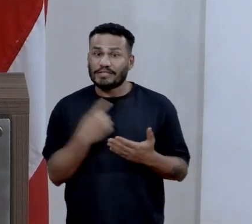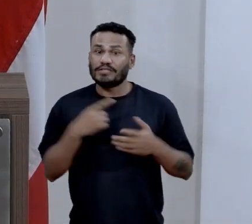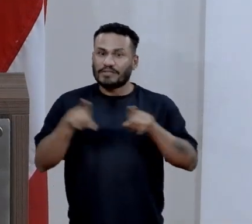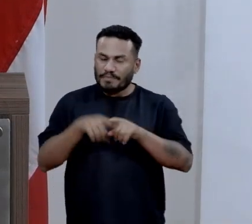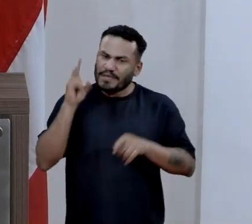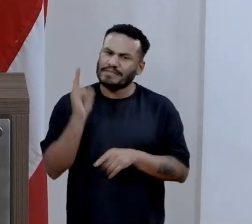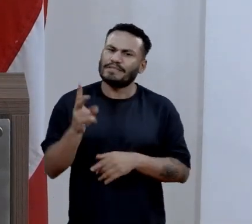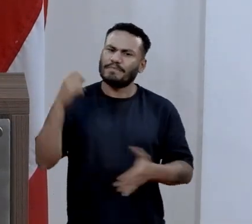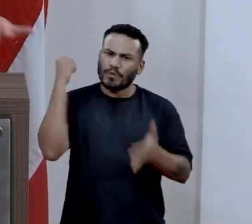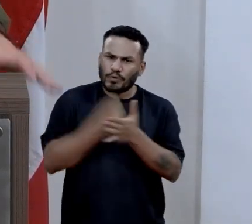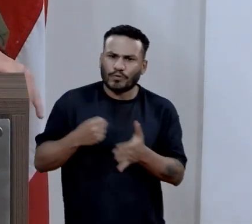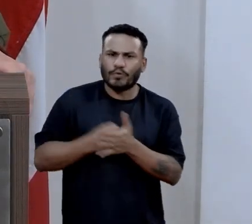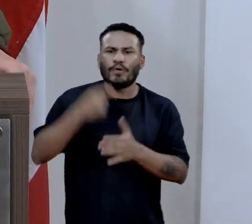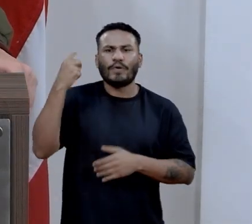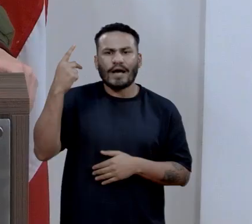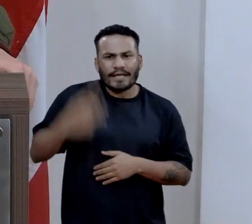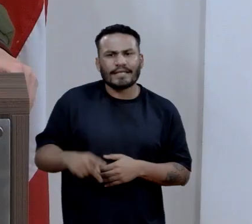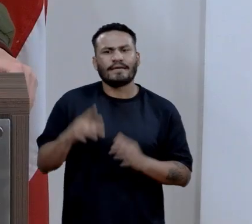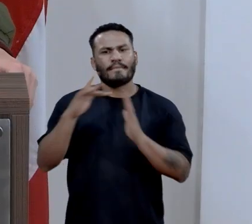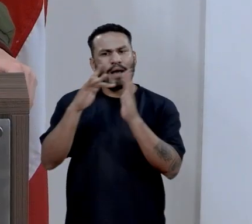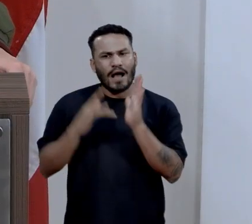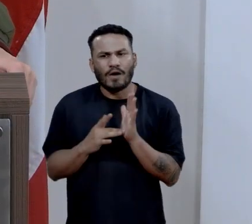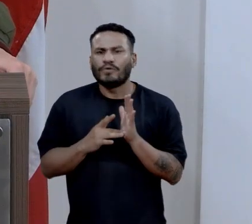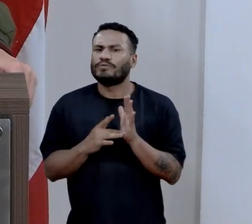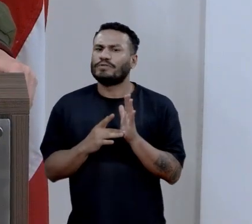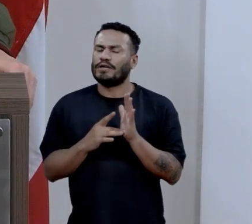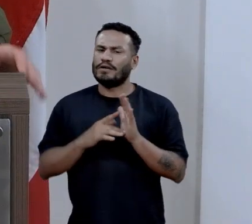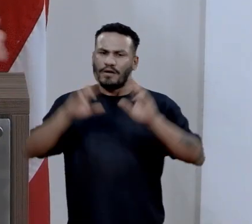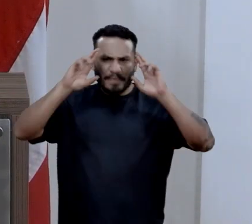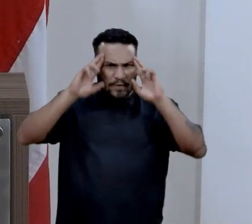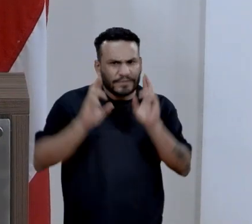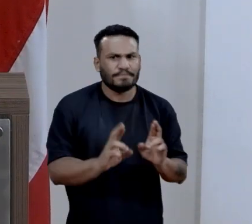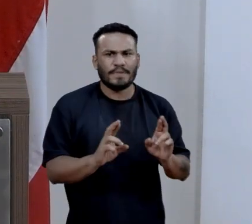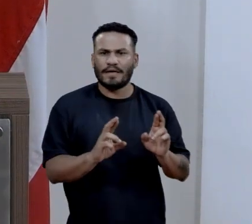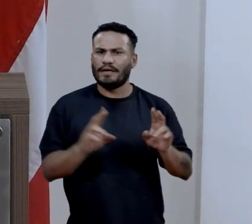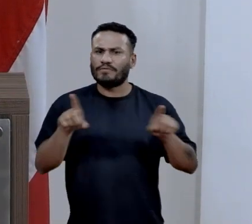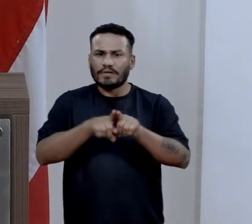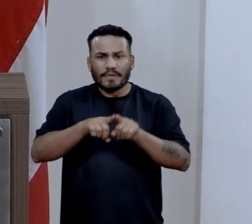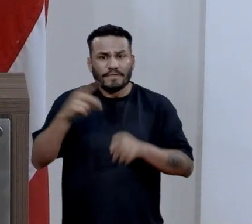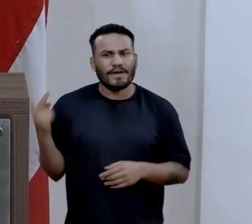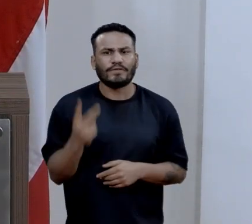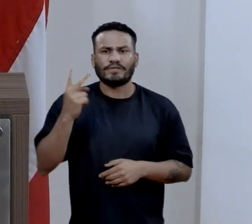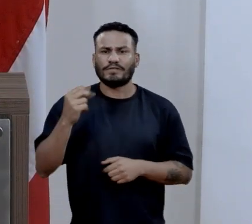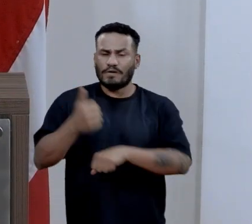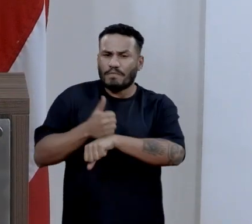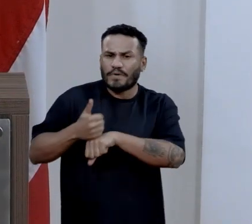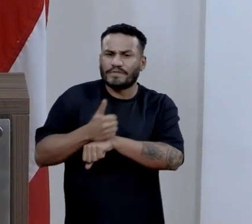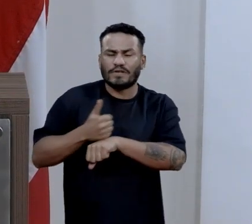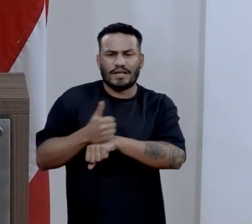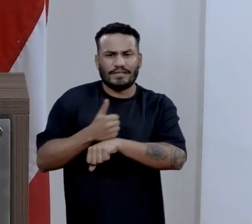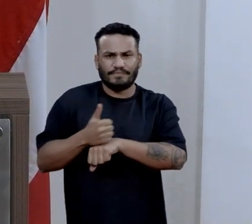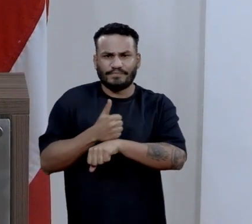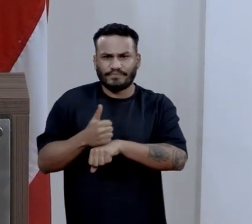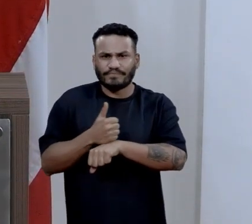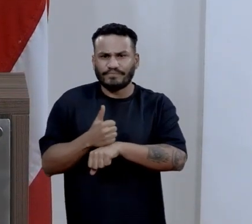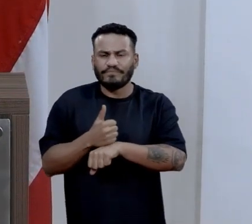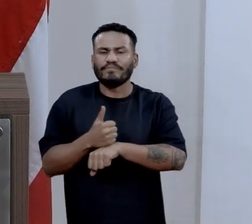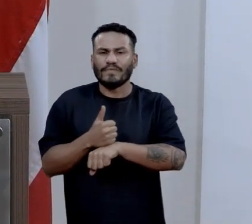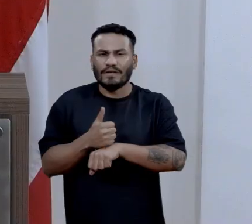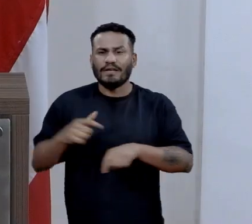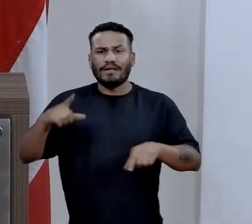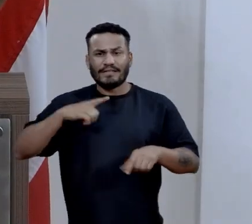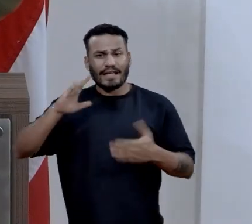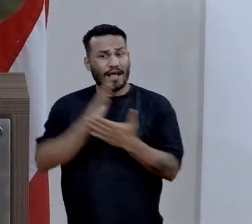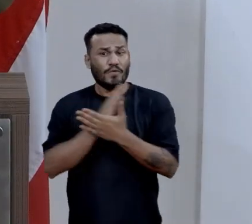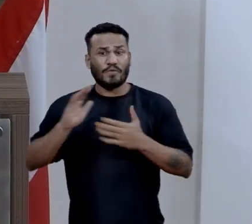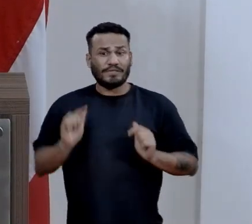sempre lutou nessa casa por essa pauta, pelo respeito, pela valorização desses profissionais e temos